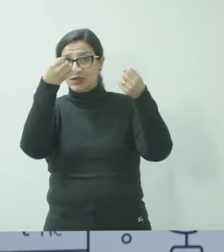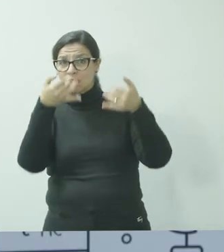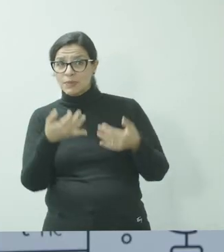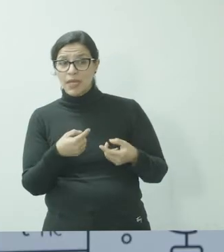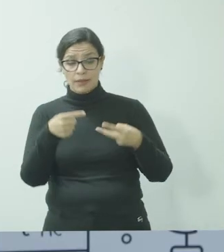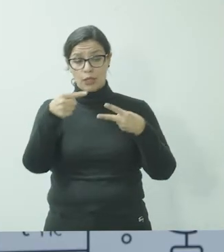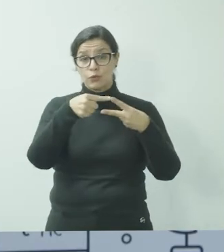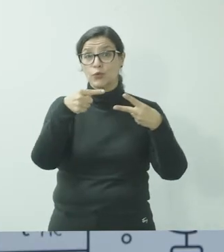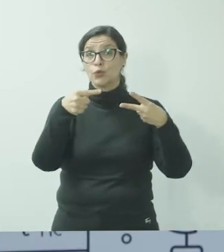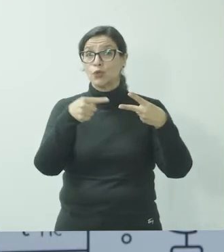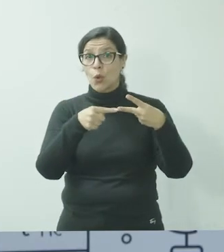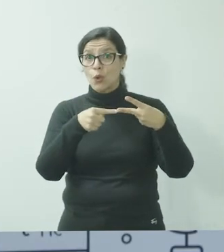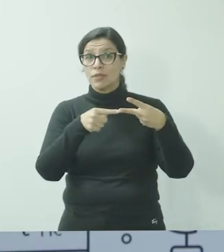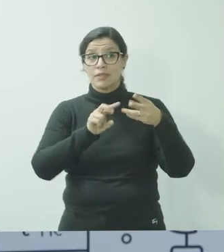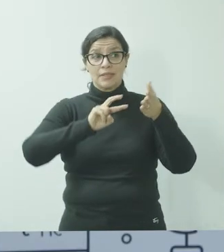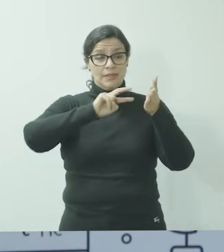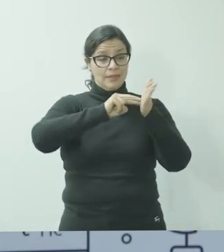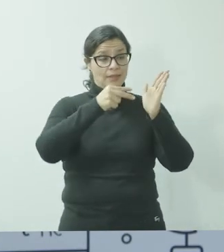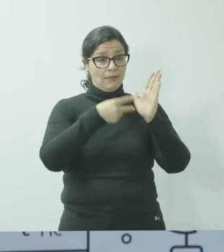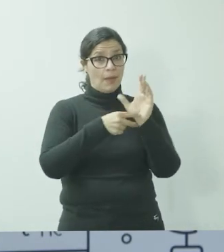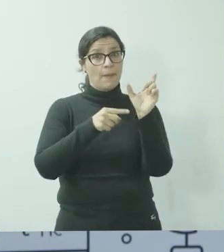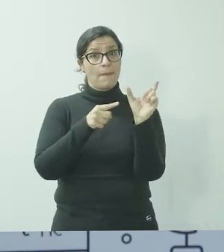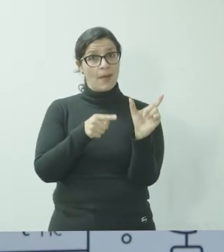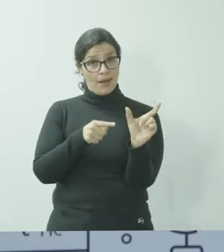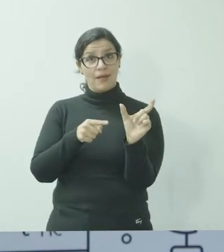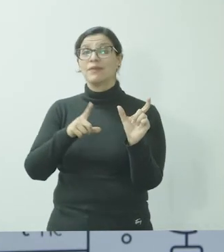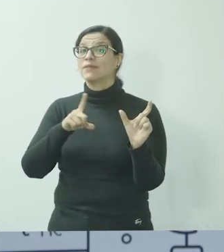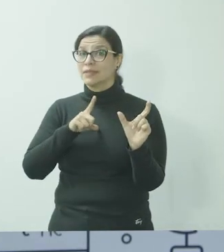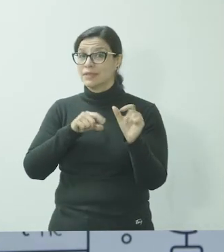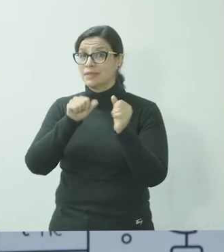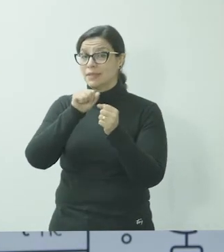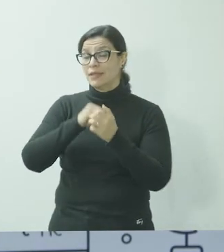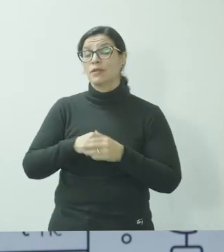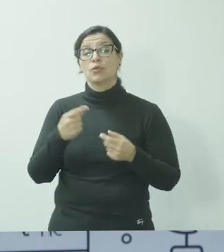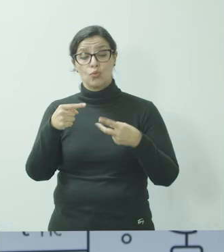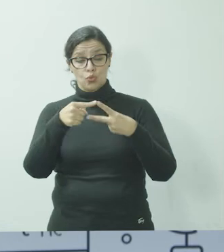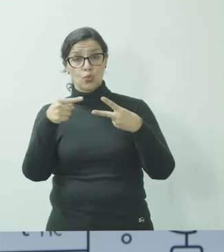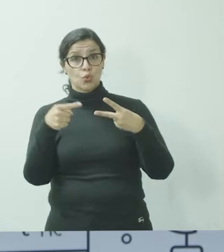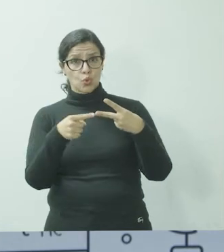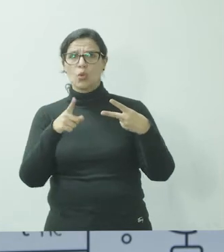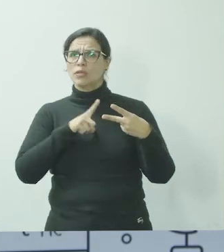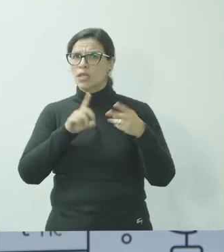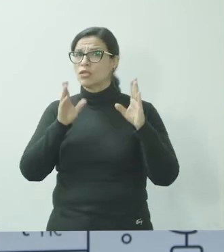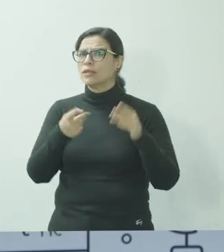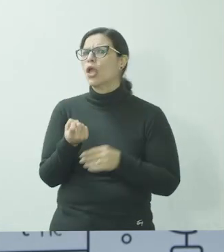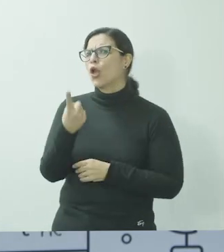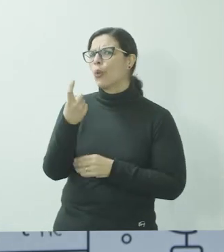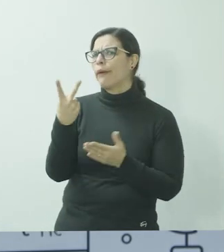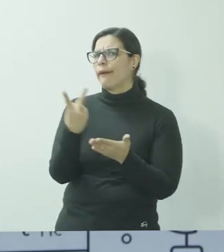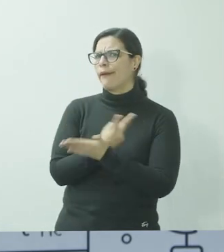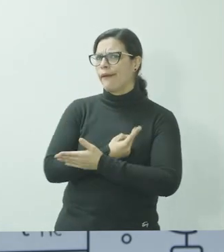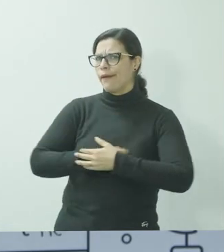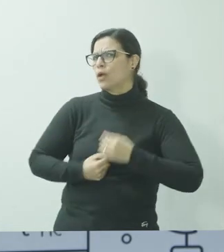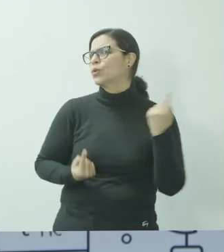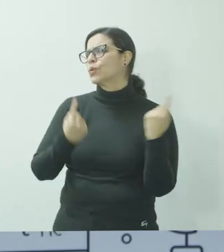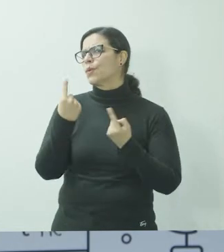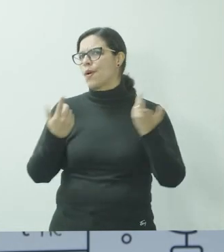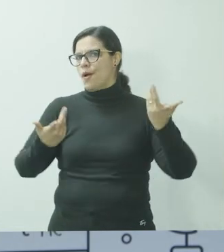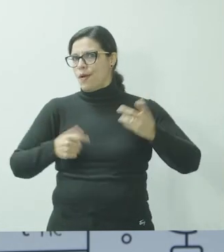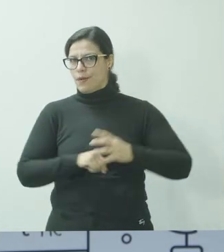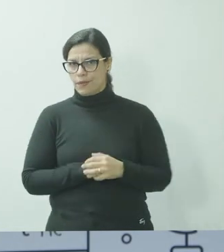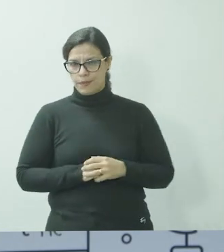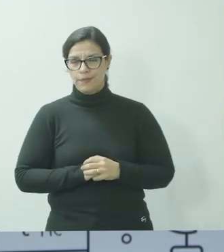os dois significados da palavra imprensa Os dois estão aqui mas tem um que não está